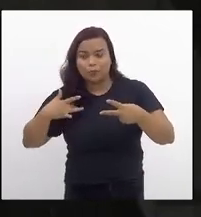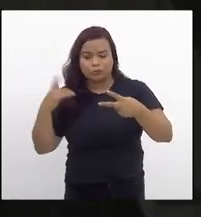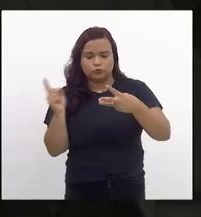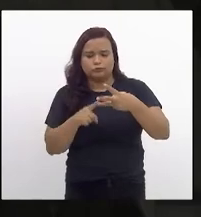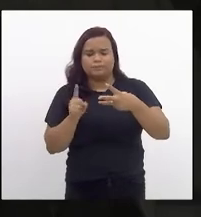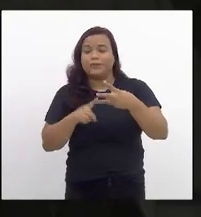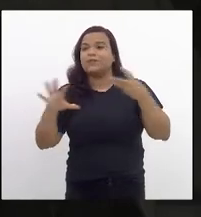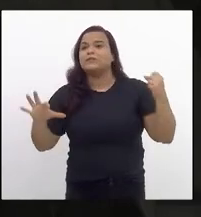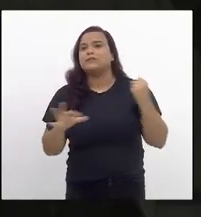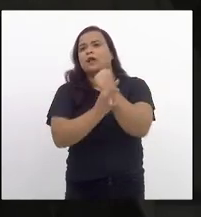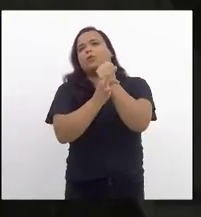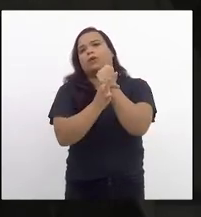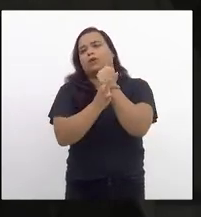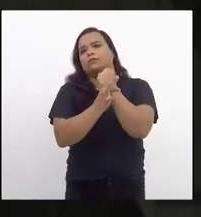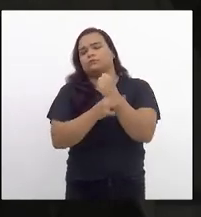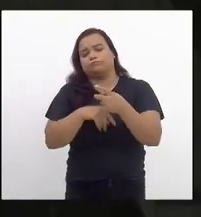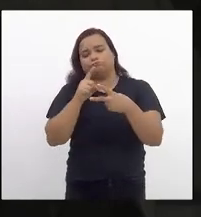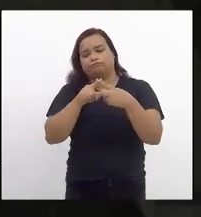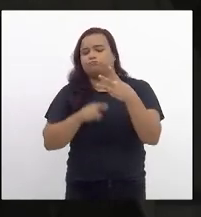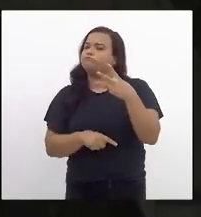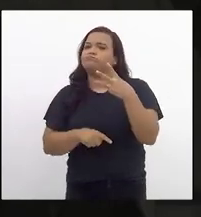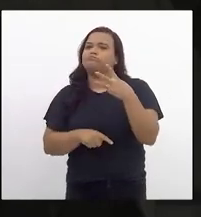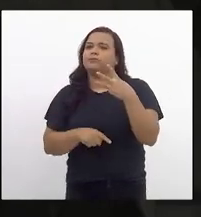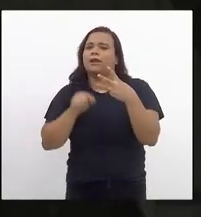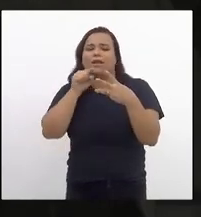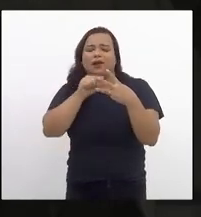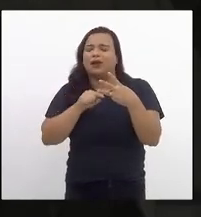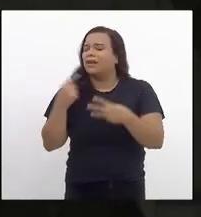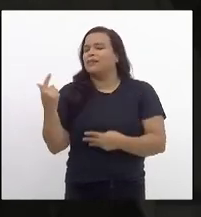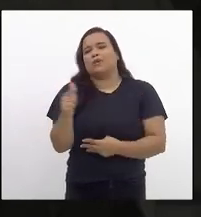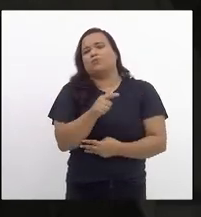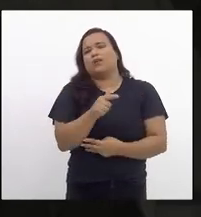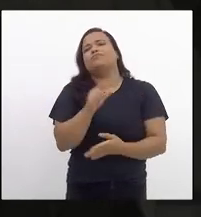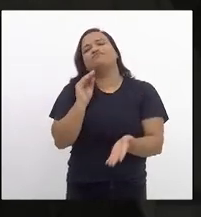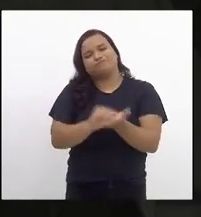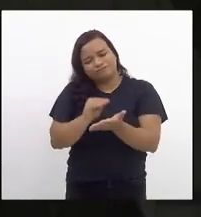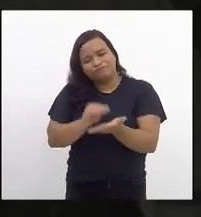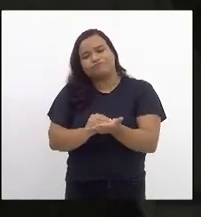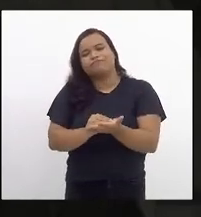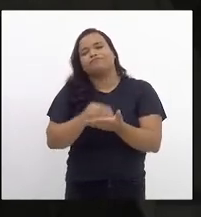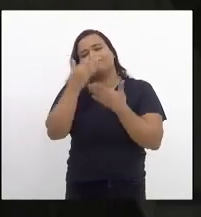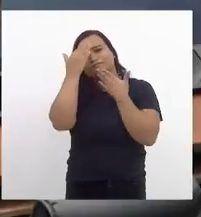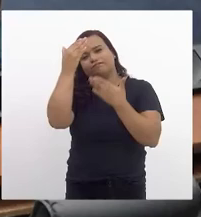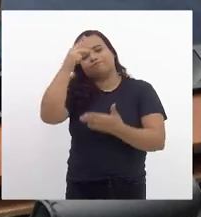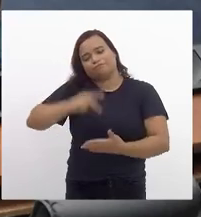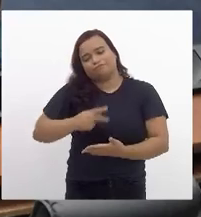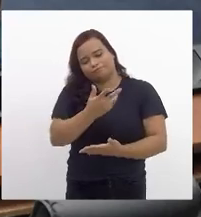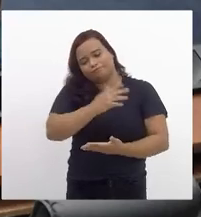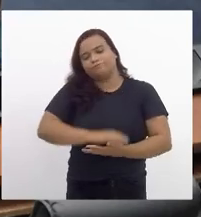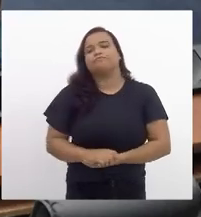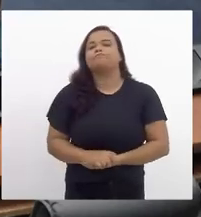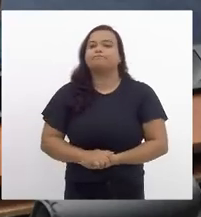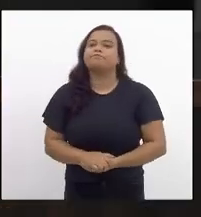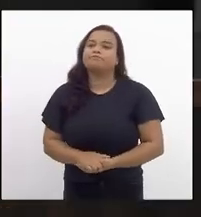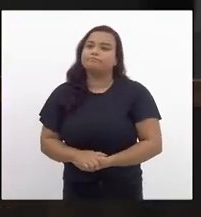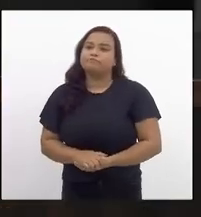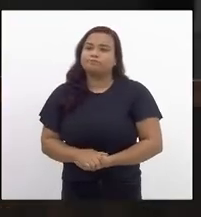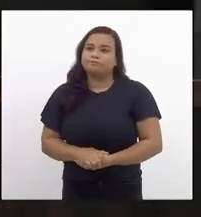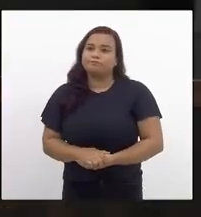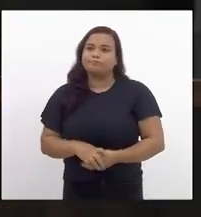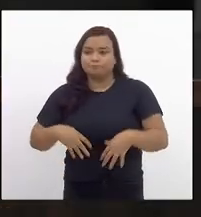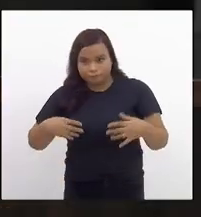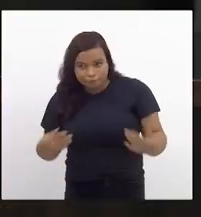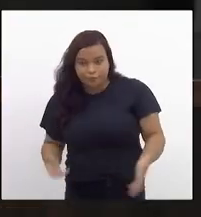pública e isso não vem ocorrendo senhora presente muito obrigado e a